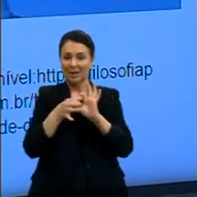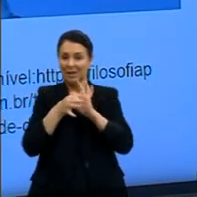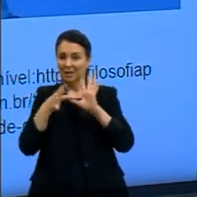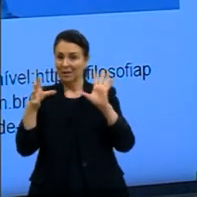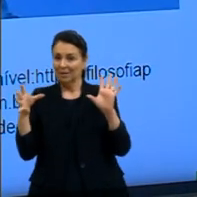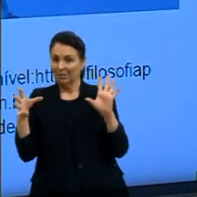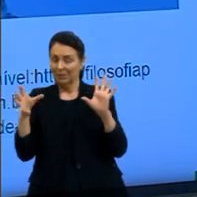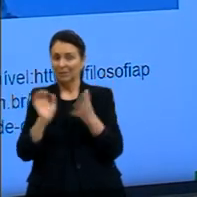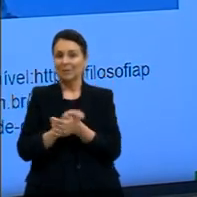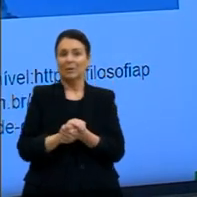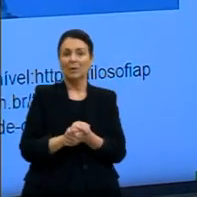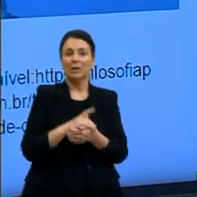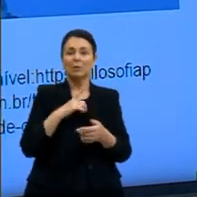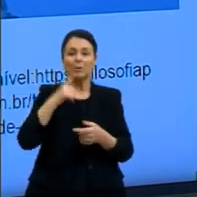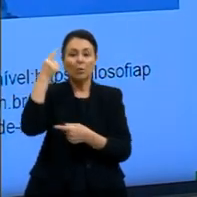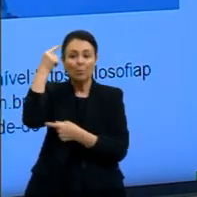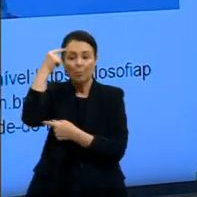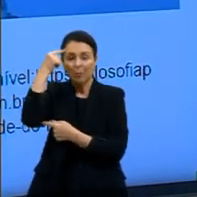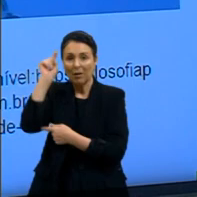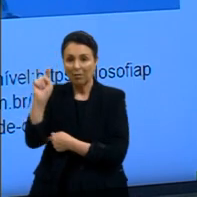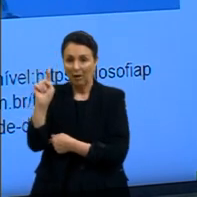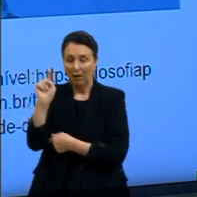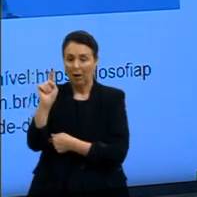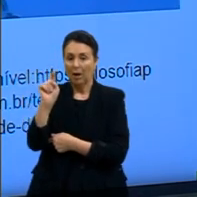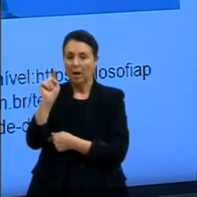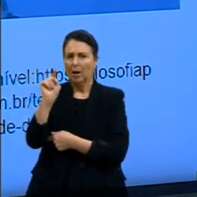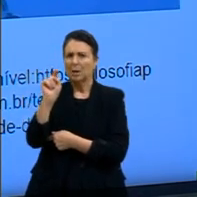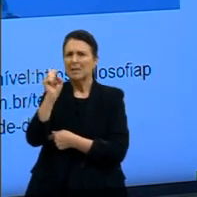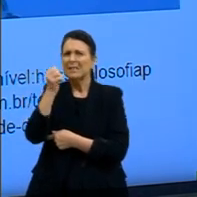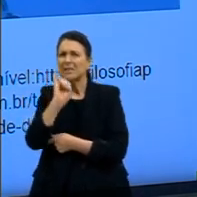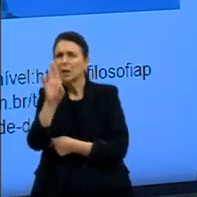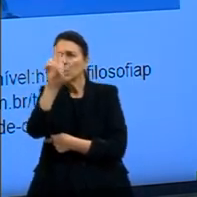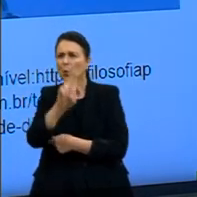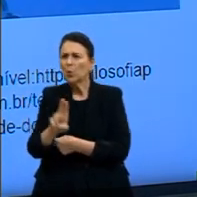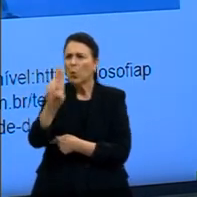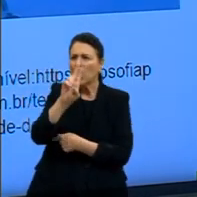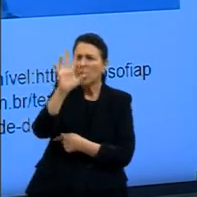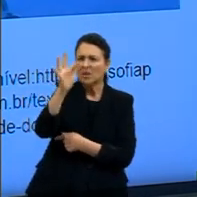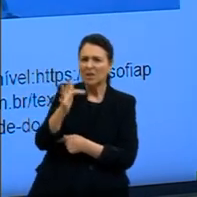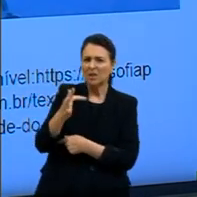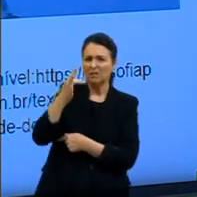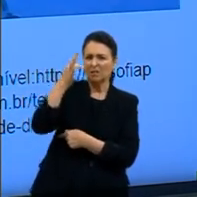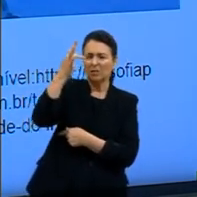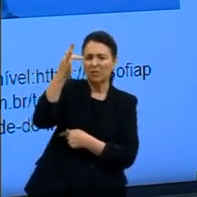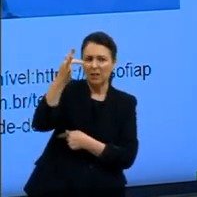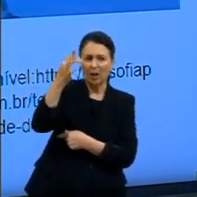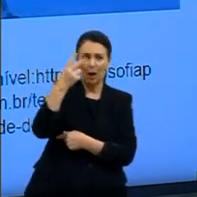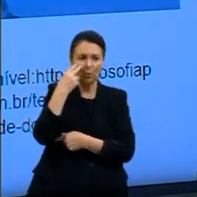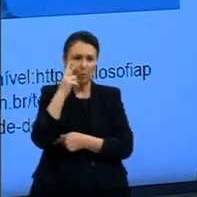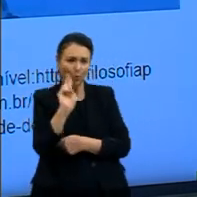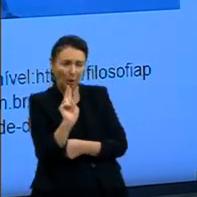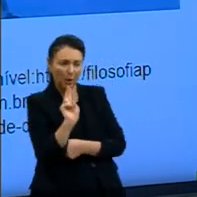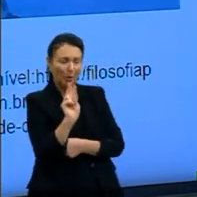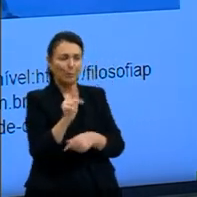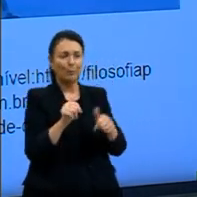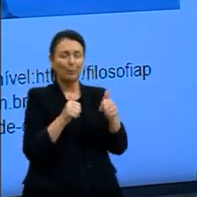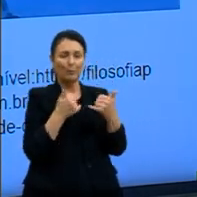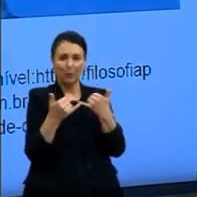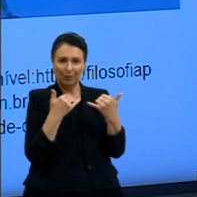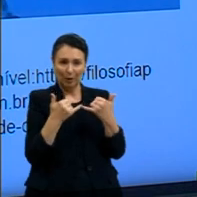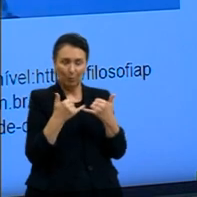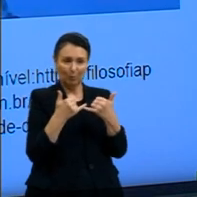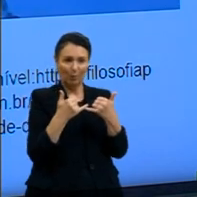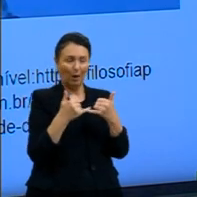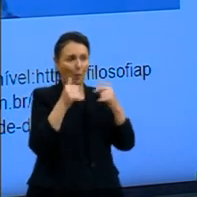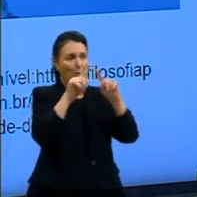desse modo utilitário' eu crio uma obra de arte vou vender eu faço um automóvel é um automóvel